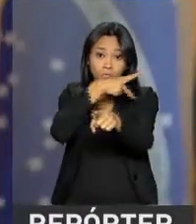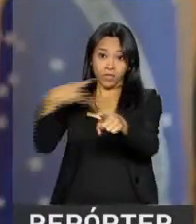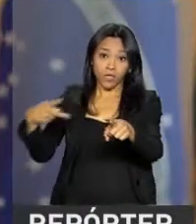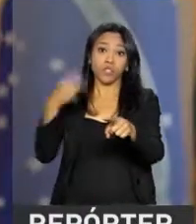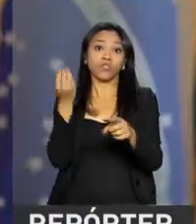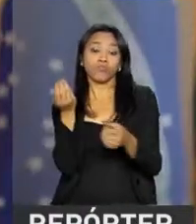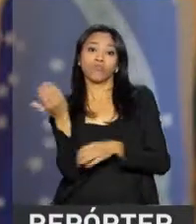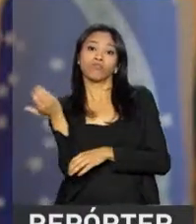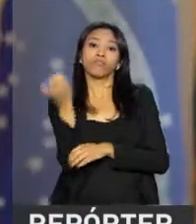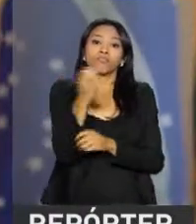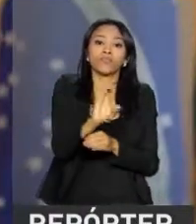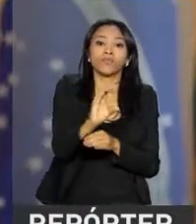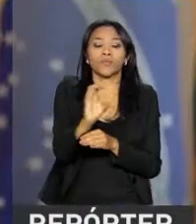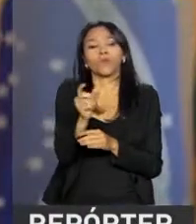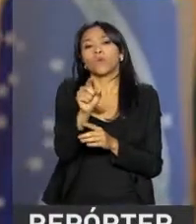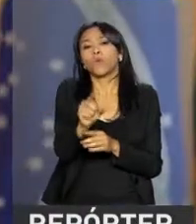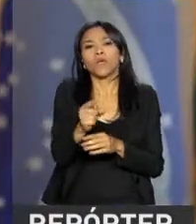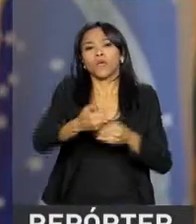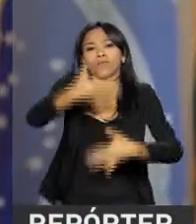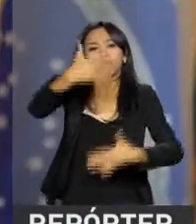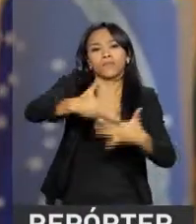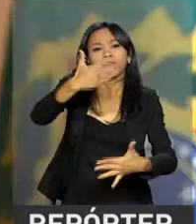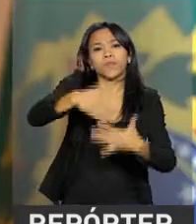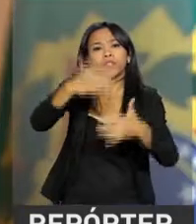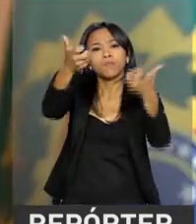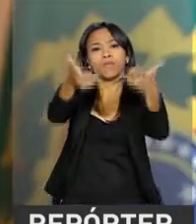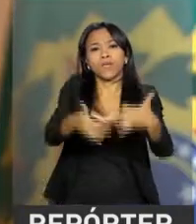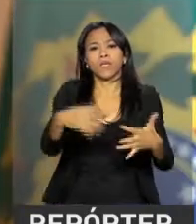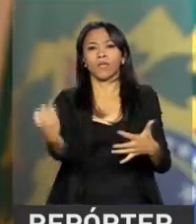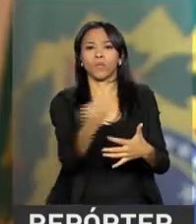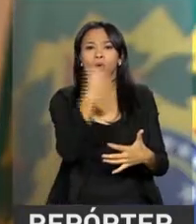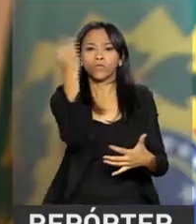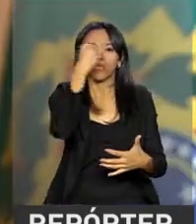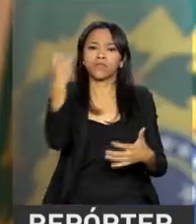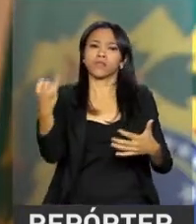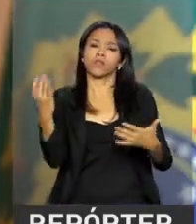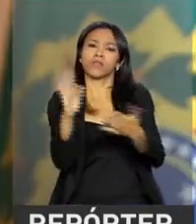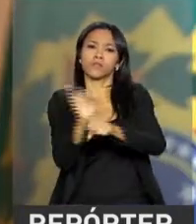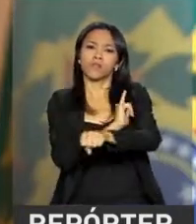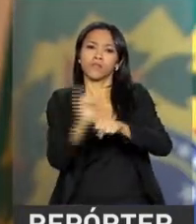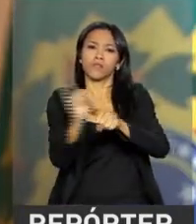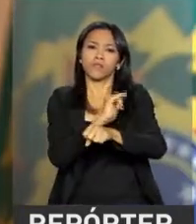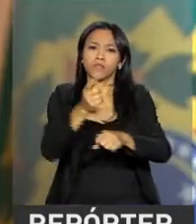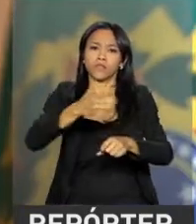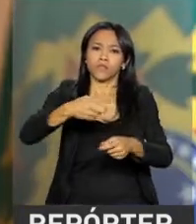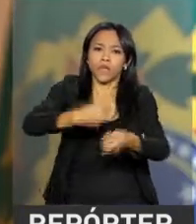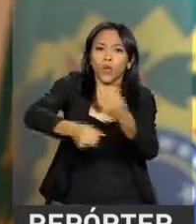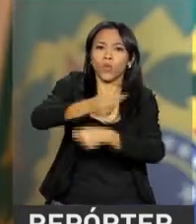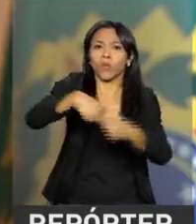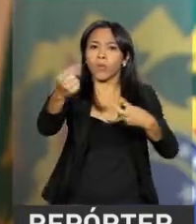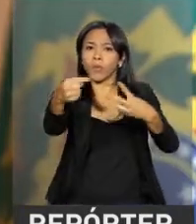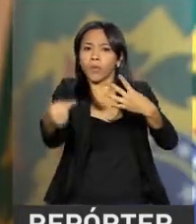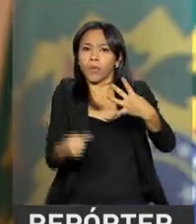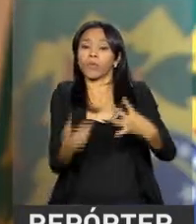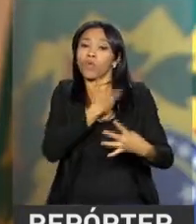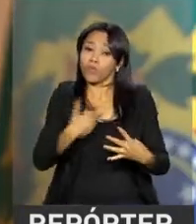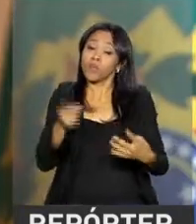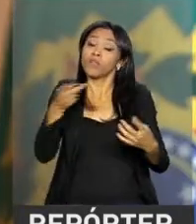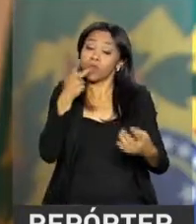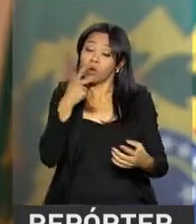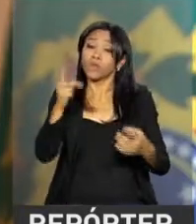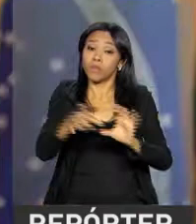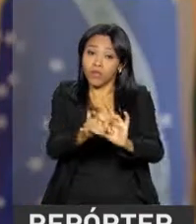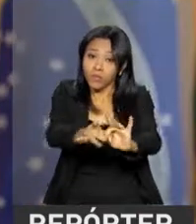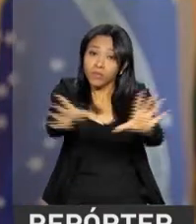nas redes sociais destacando a importância de medidas econômicas adotadas pelo governo entre elas a liberação do pis